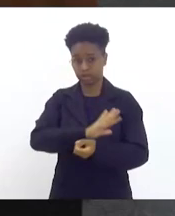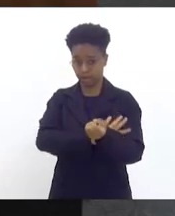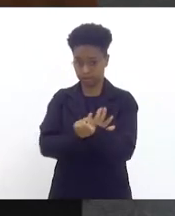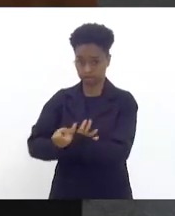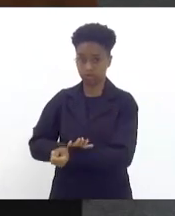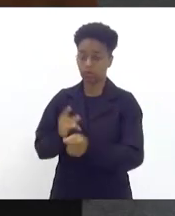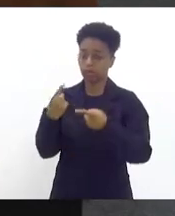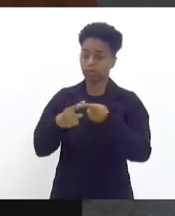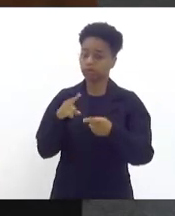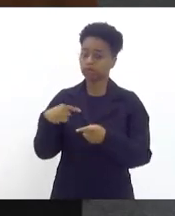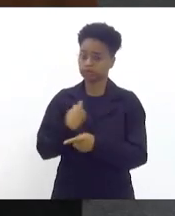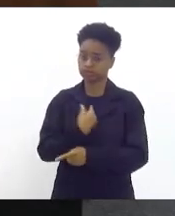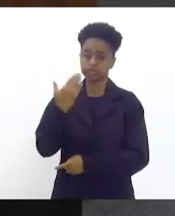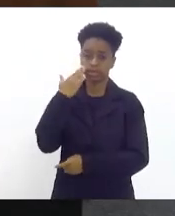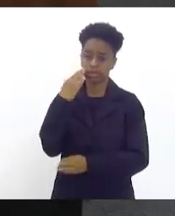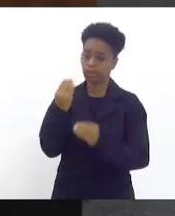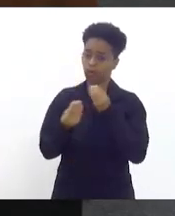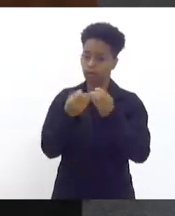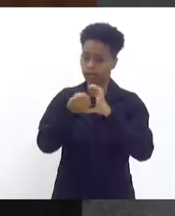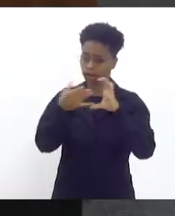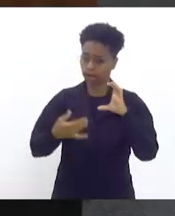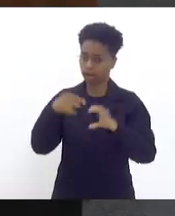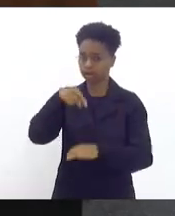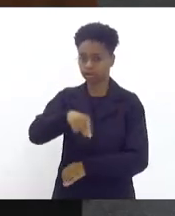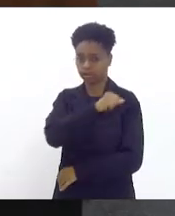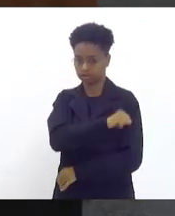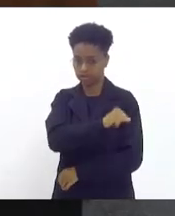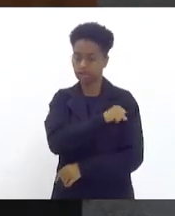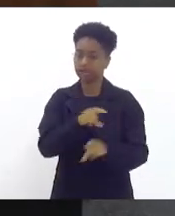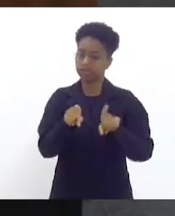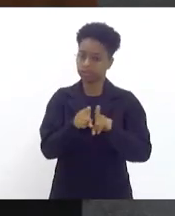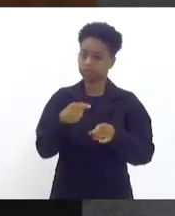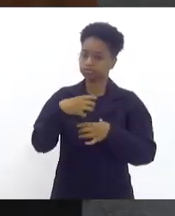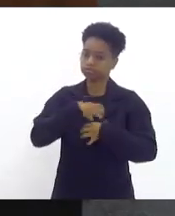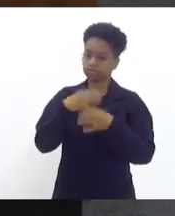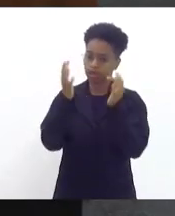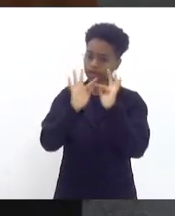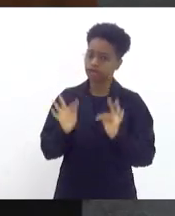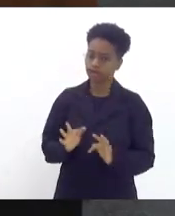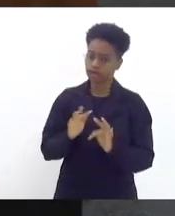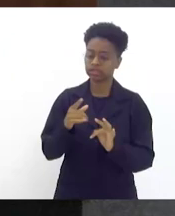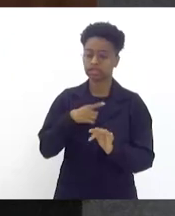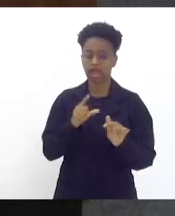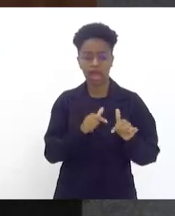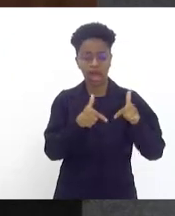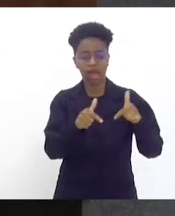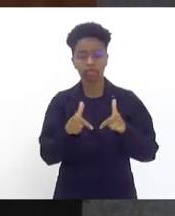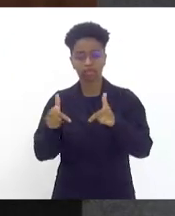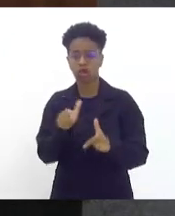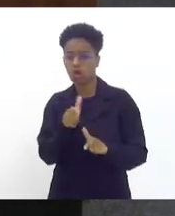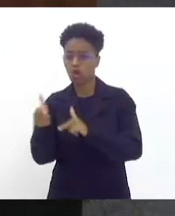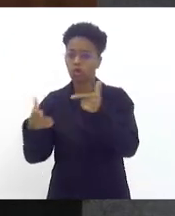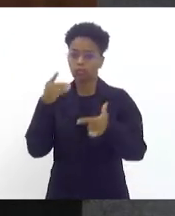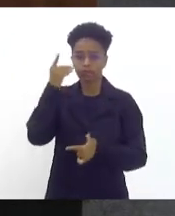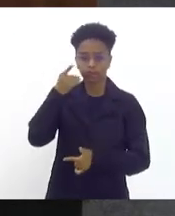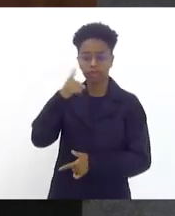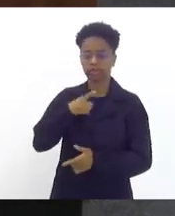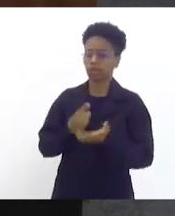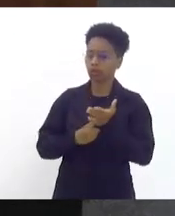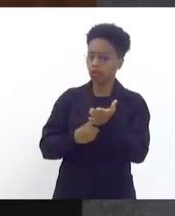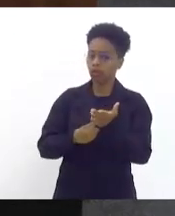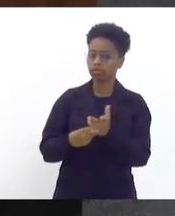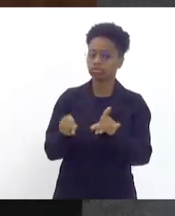tendo em vista de especificidades do Rio de Janeiro Tenho recebido com muita felicidade iniciativas de outras mandadas comprometidas com